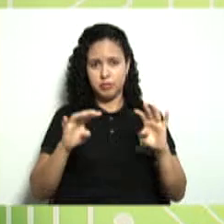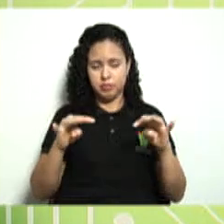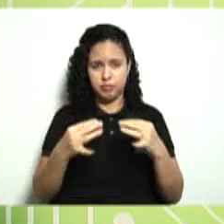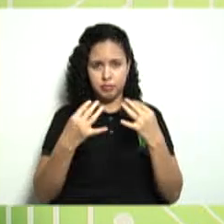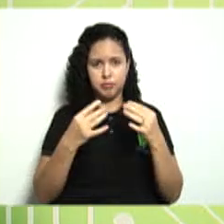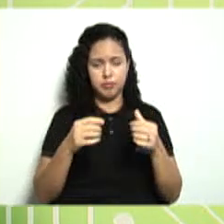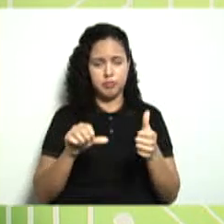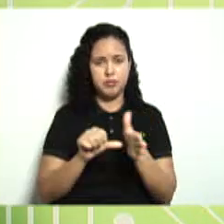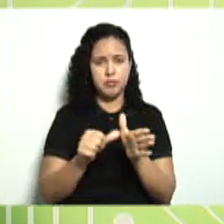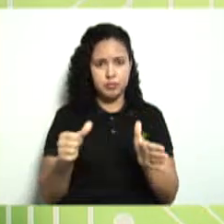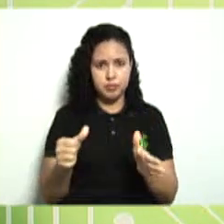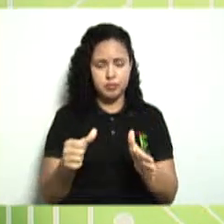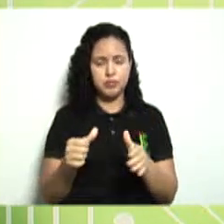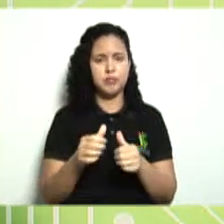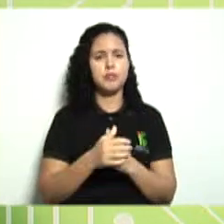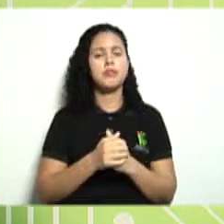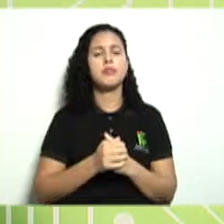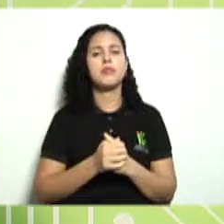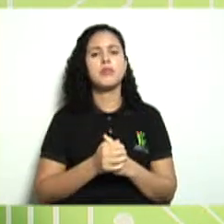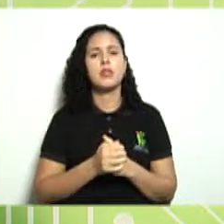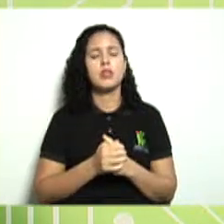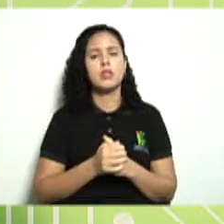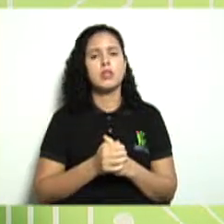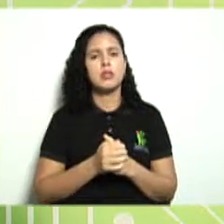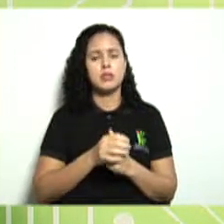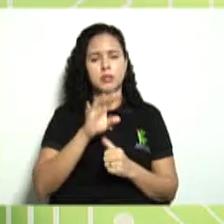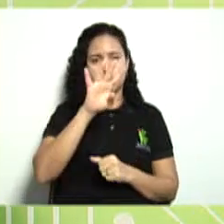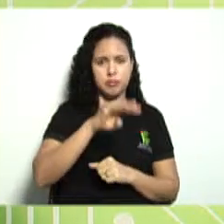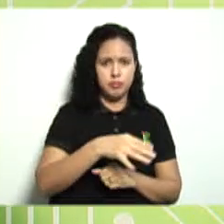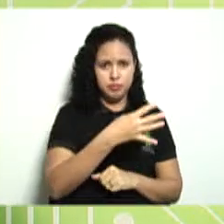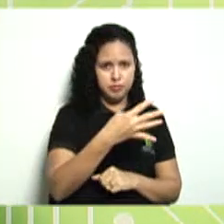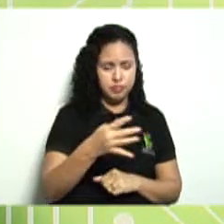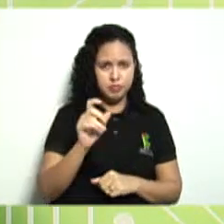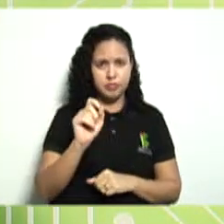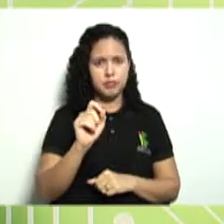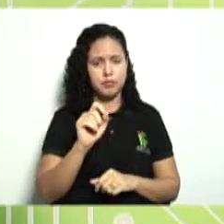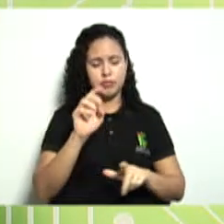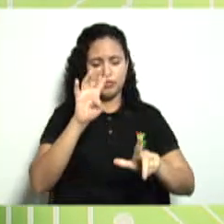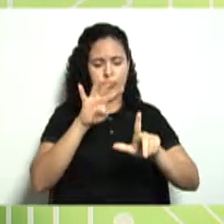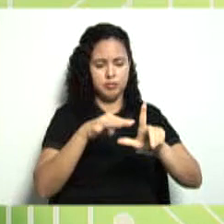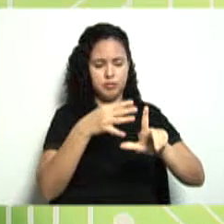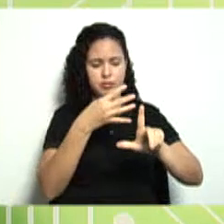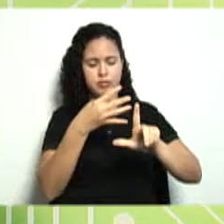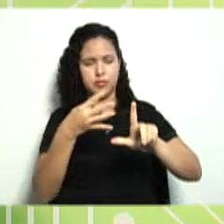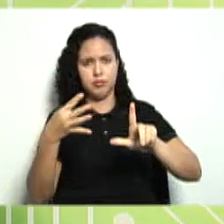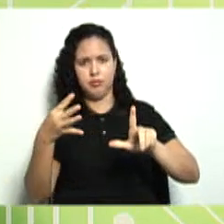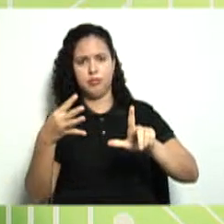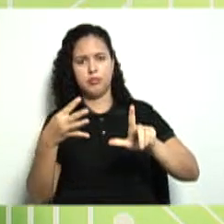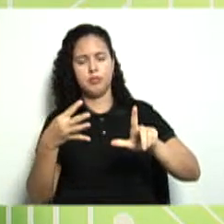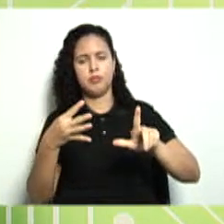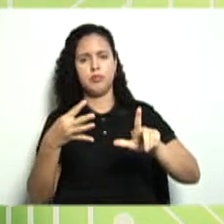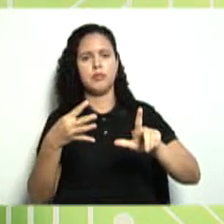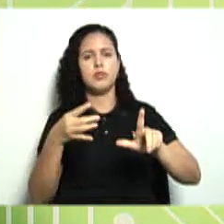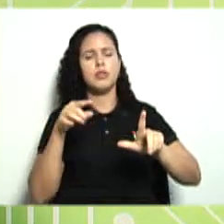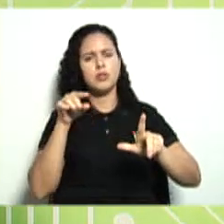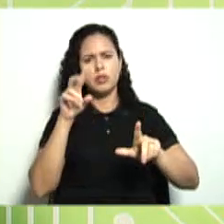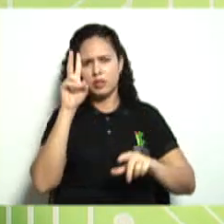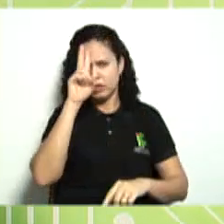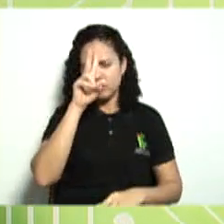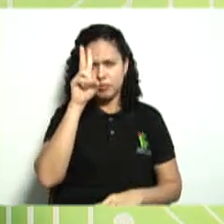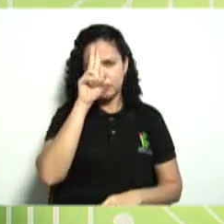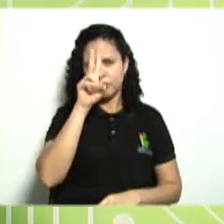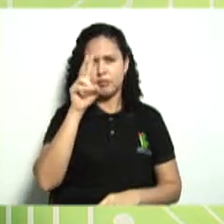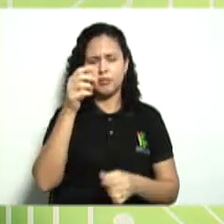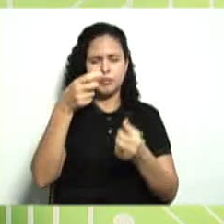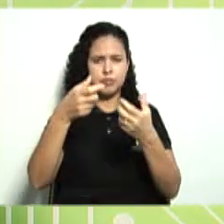Primeiro, o Excel é o quê? Uma planilha eletrônica, certo? Por que ele é uma planilha eletrônica? Porque você, na realidade, lembra que eu falei para vocês